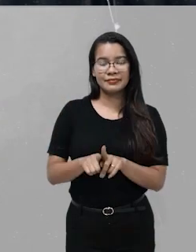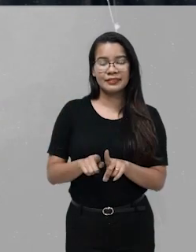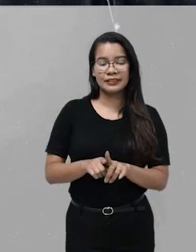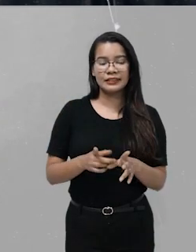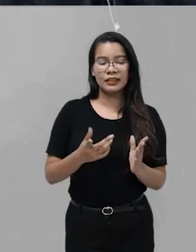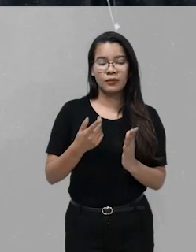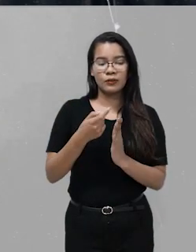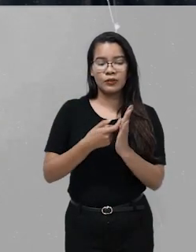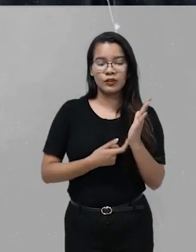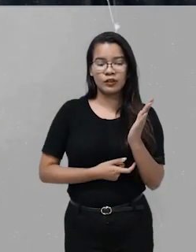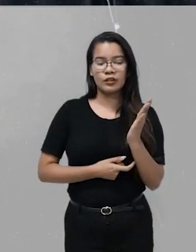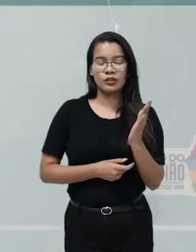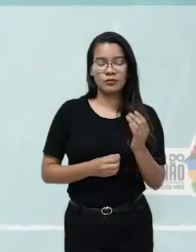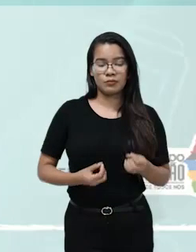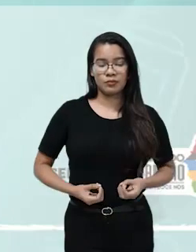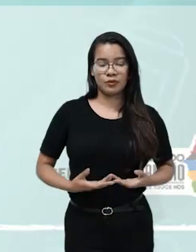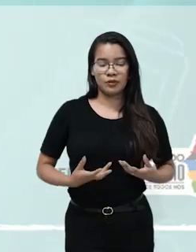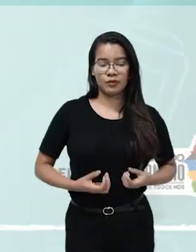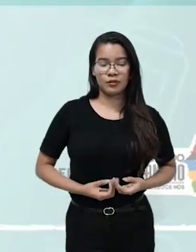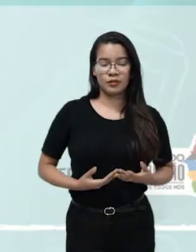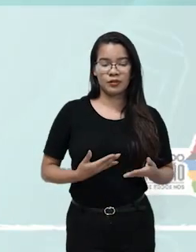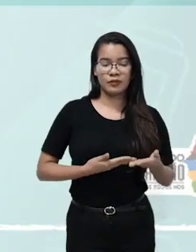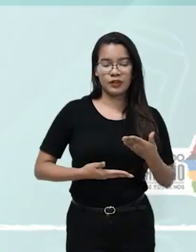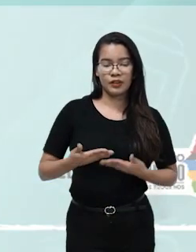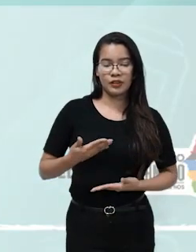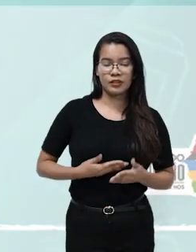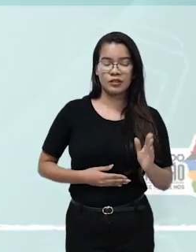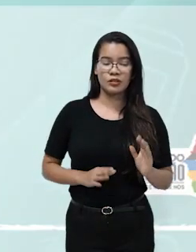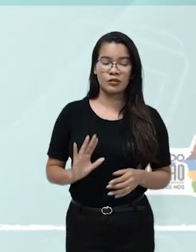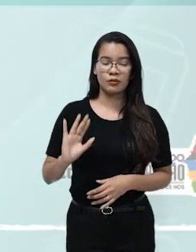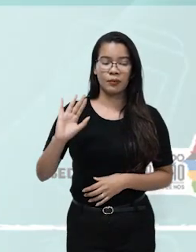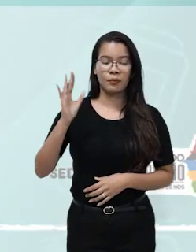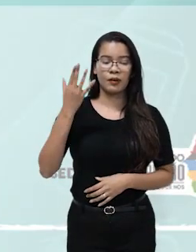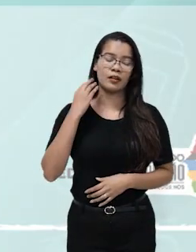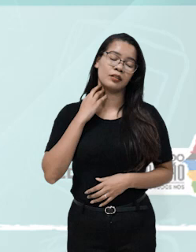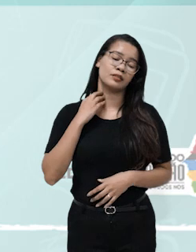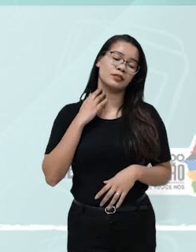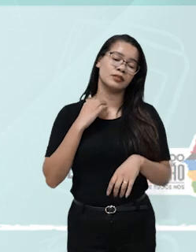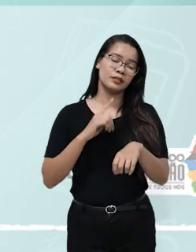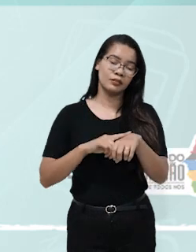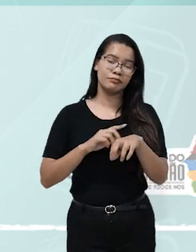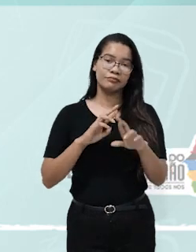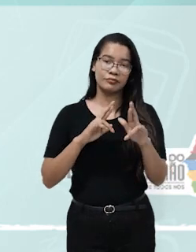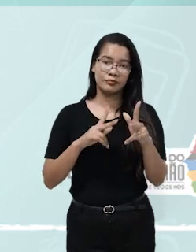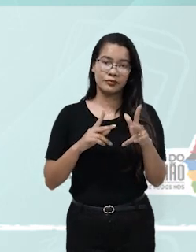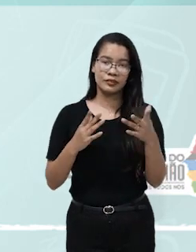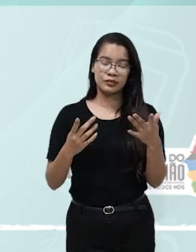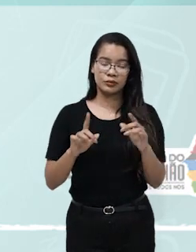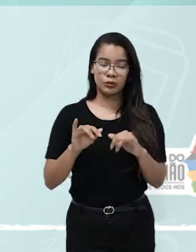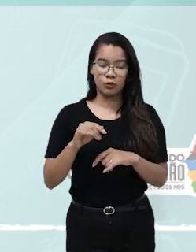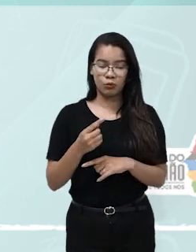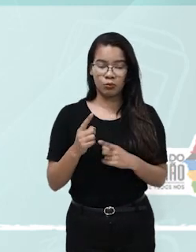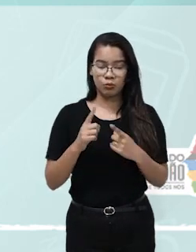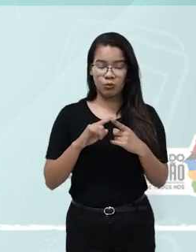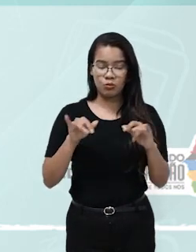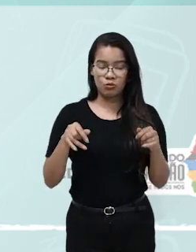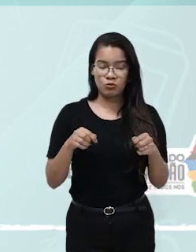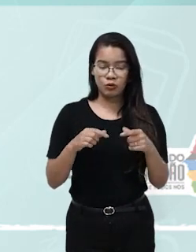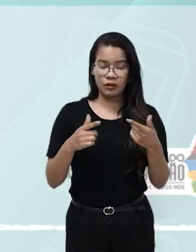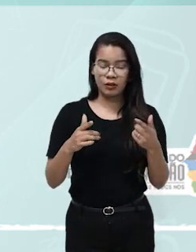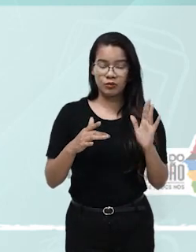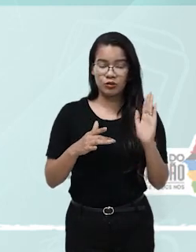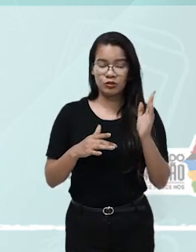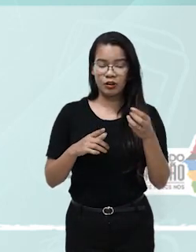foram produzidos e veiculados em situações e contextos distintos, claro, né? O texto 1 foi extraído de um jornal, como eu já falei, e o texto 2